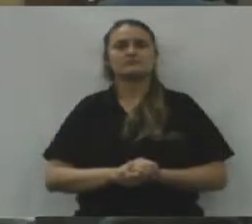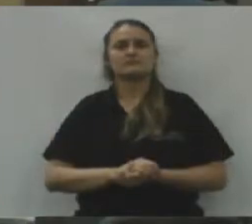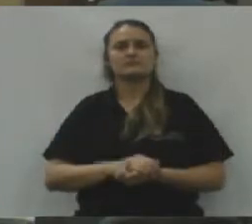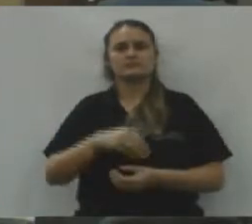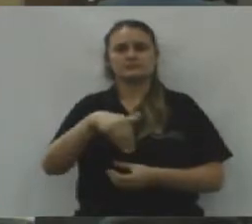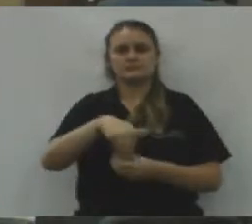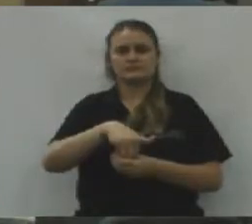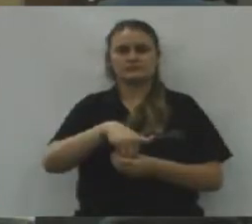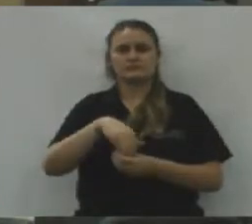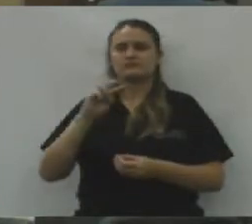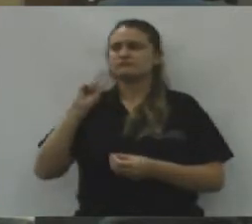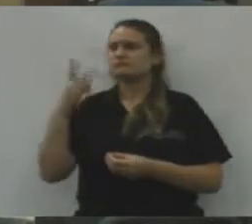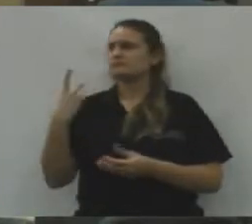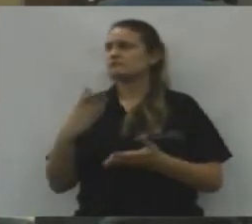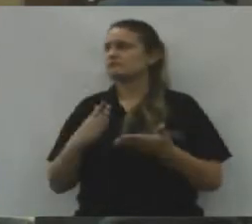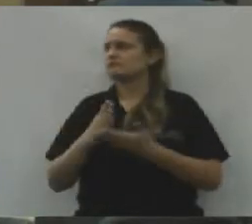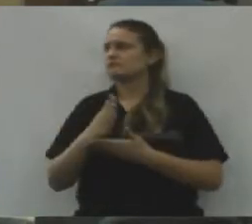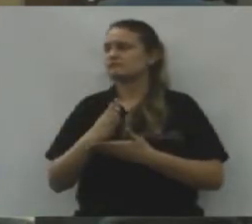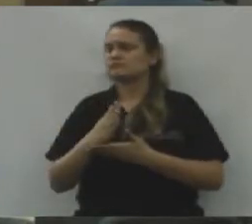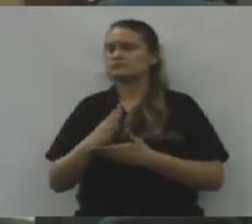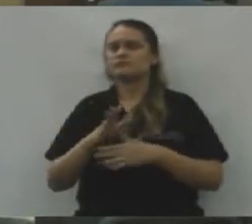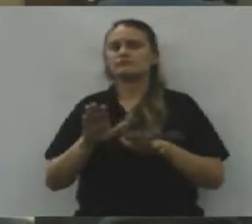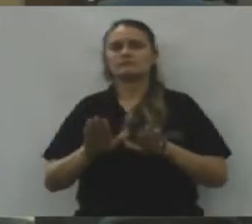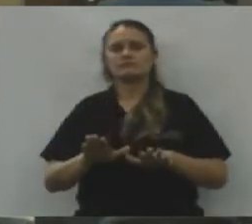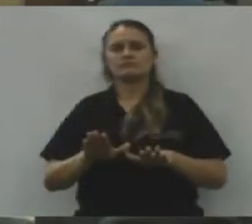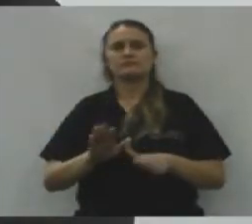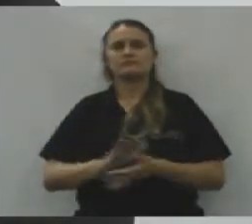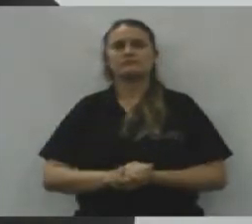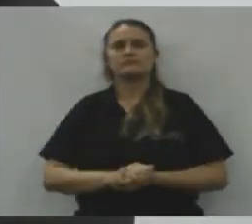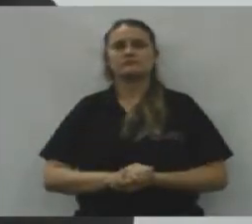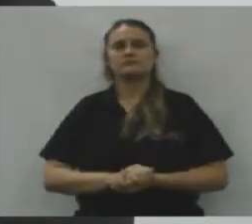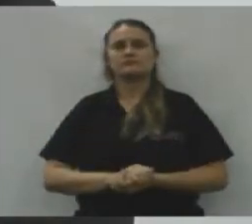Em votação, senhores vereadores que aprovam, permaneçam como estão.